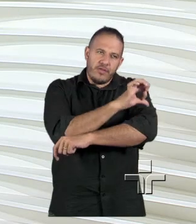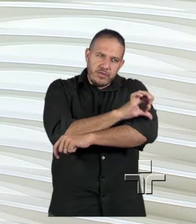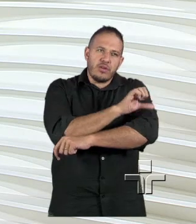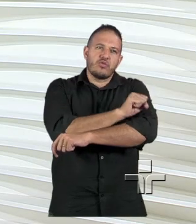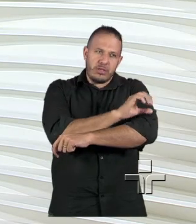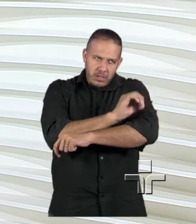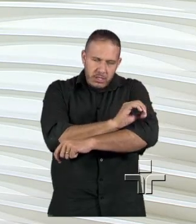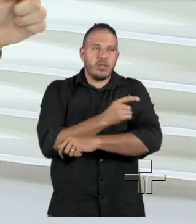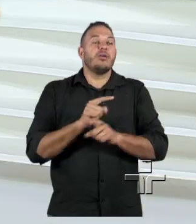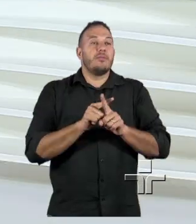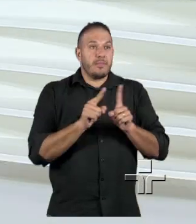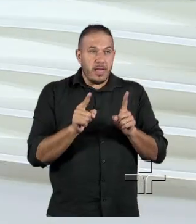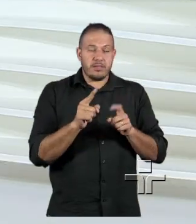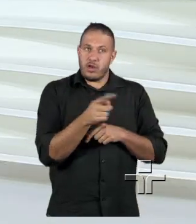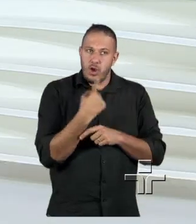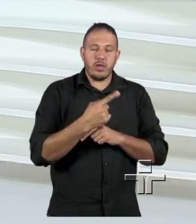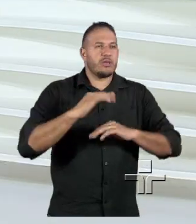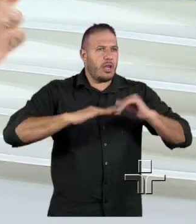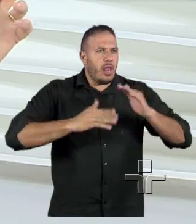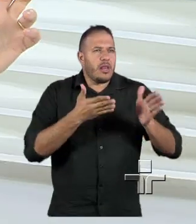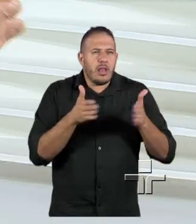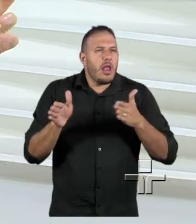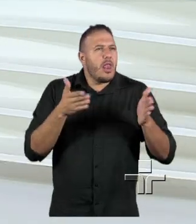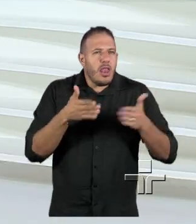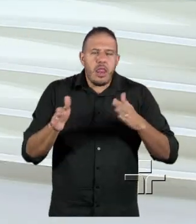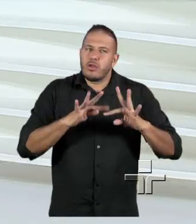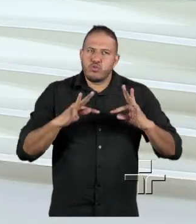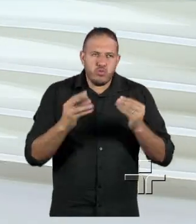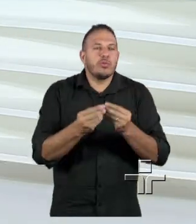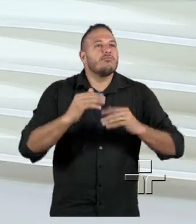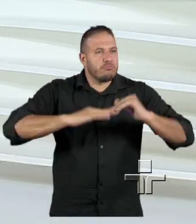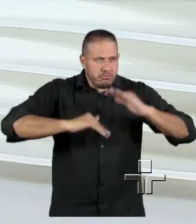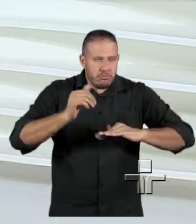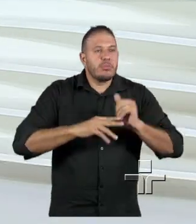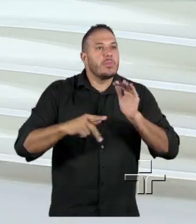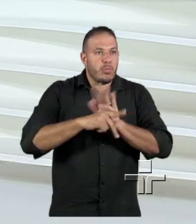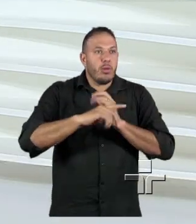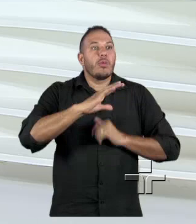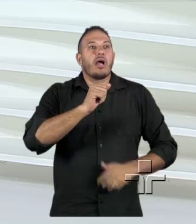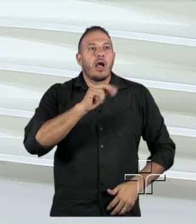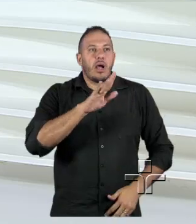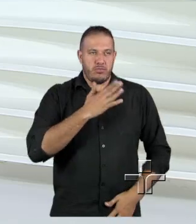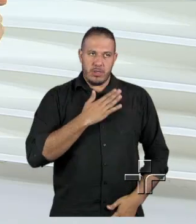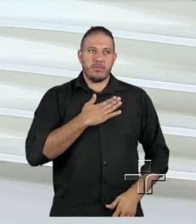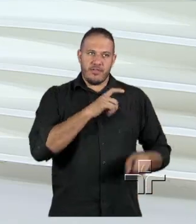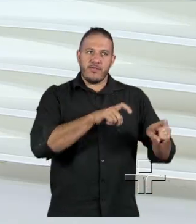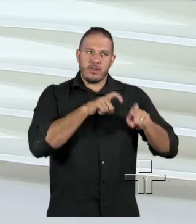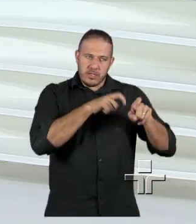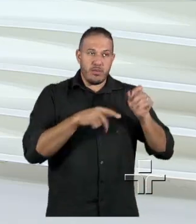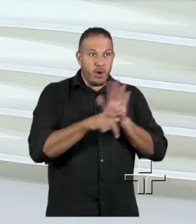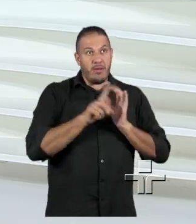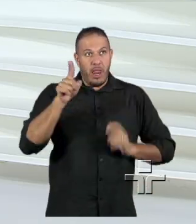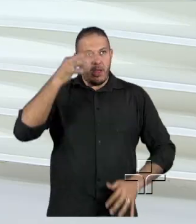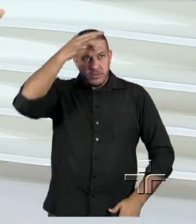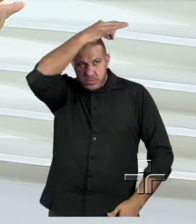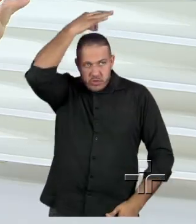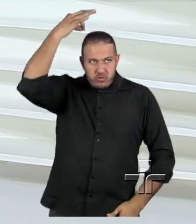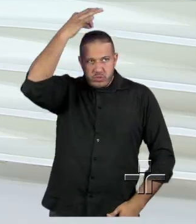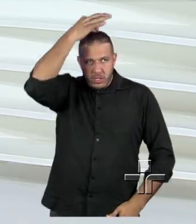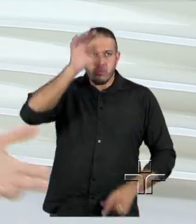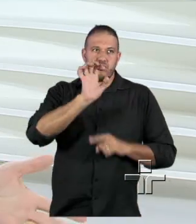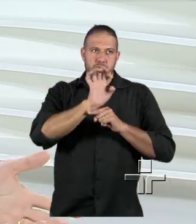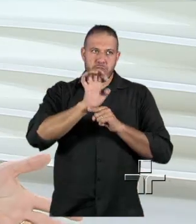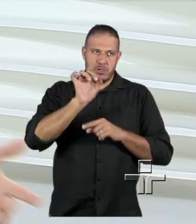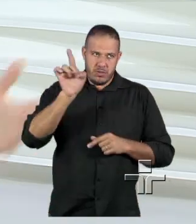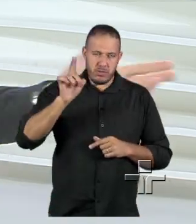uma parte de fora. Mas nossa linha Bendito Cacau é todo feito com cacau da nossa fazenda, das nossas fazendas, do Espírito Santo. Né? Então, assim, quando